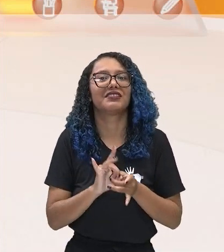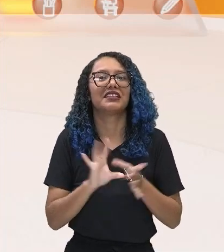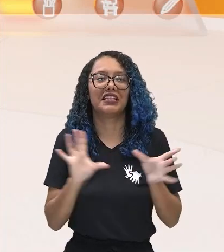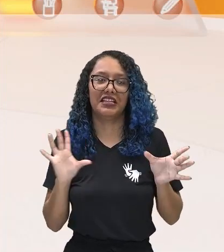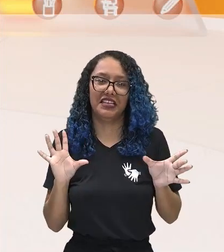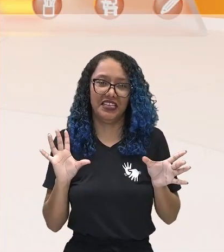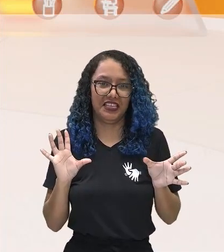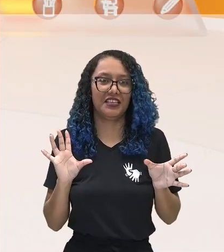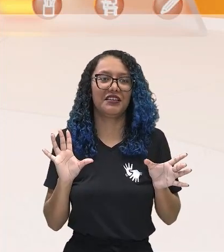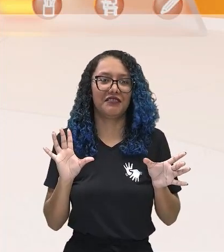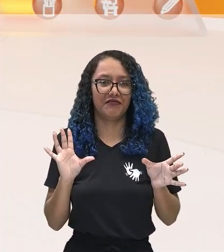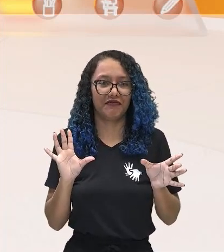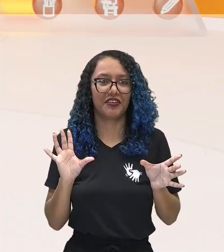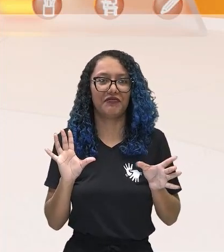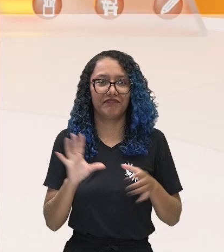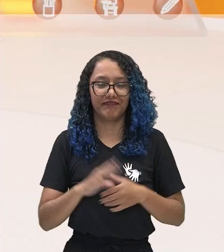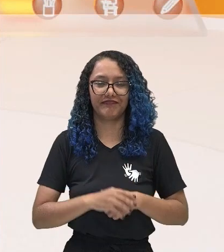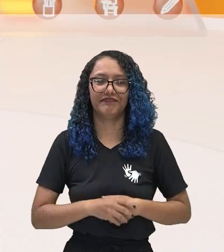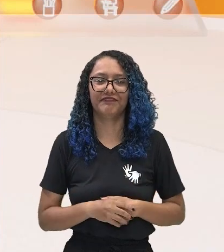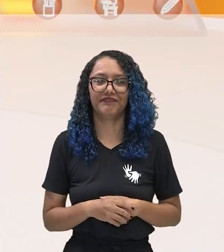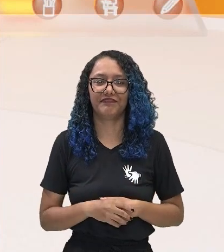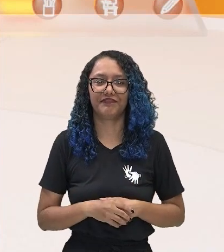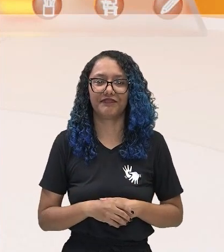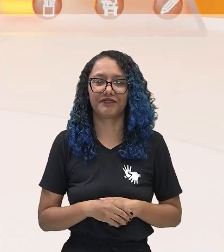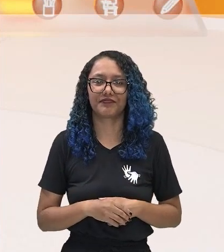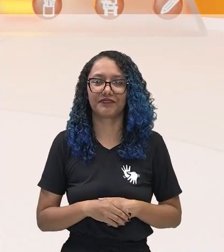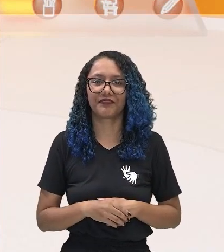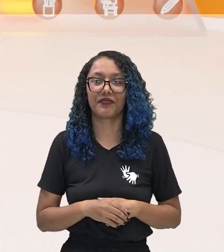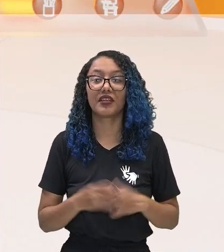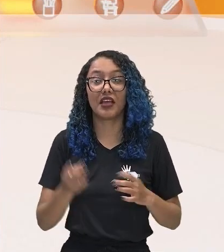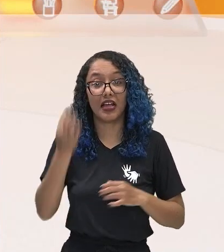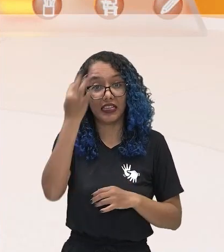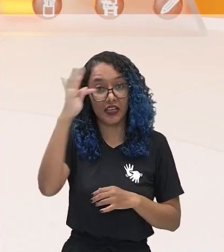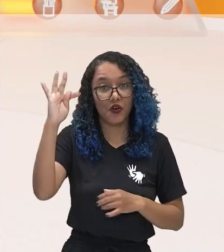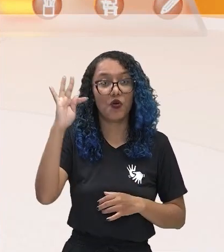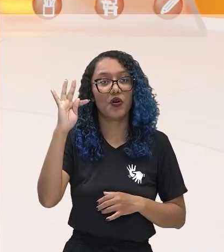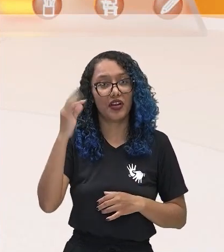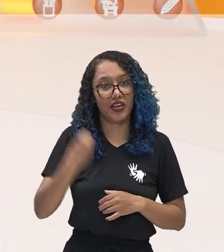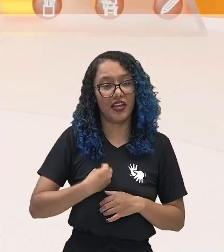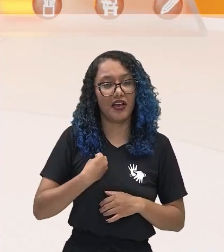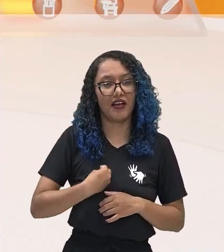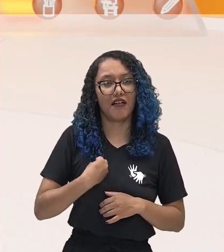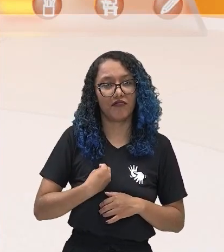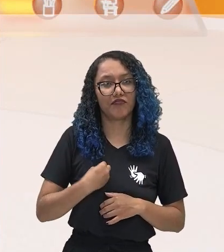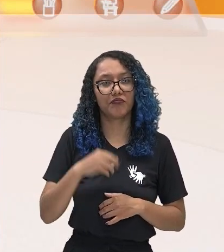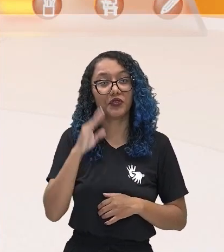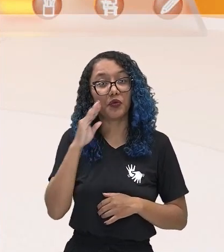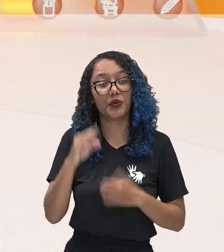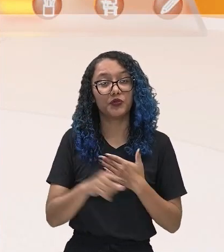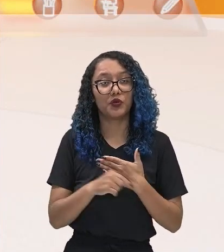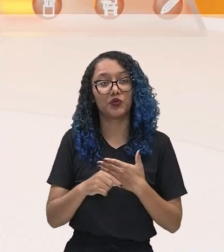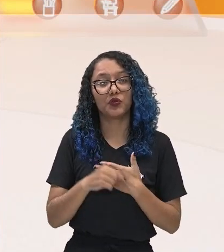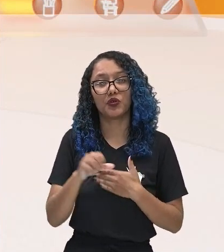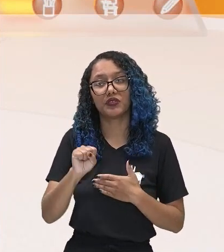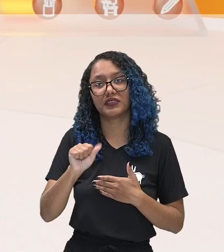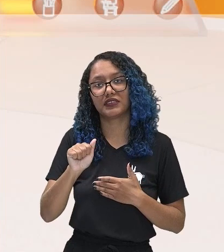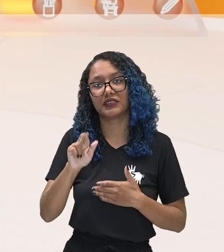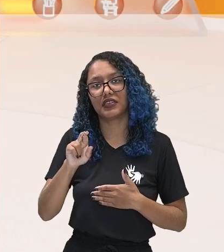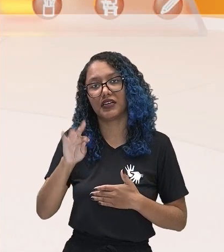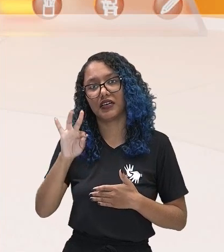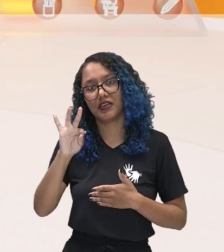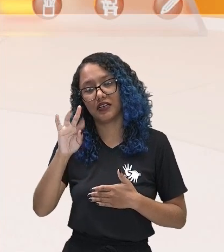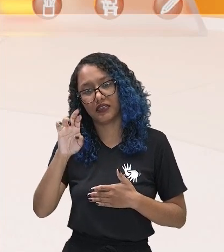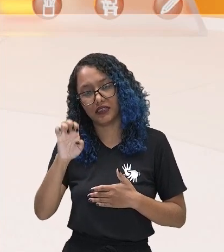pensamento existencialista, né, principalmente no pensamento sartriano, nós somos o quê? Condenados